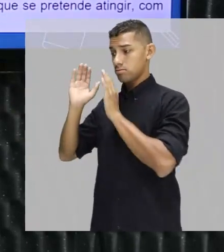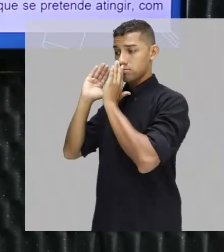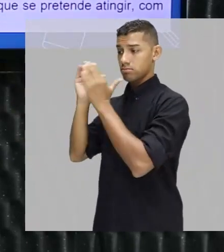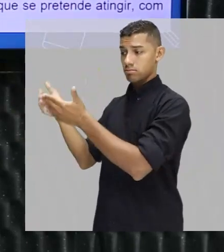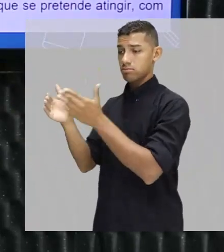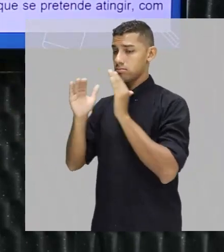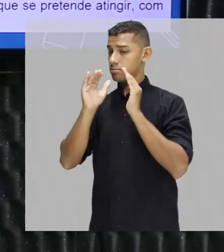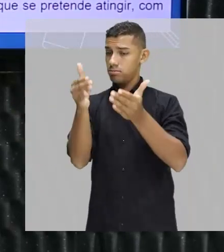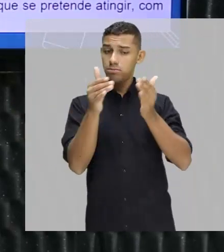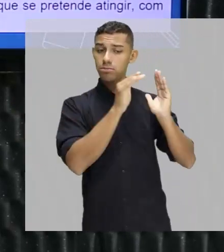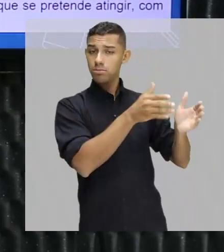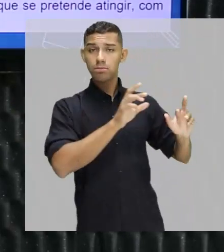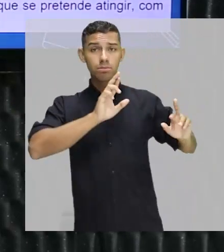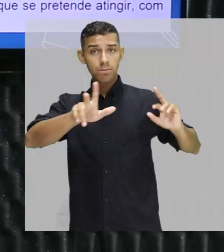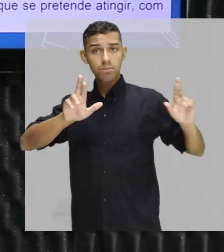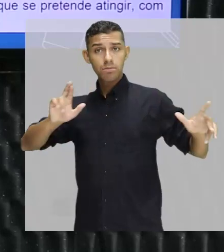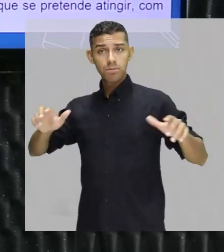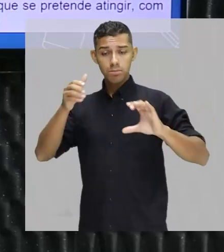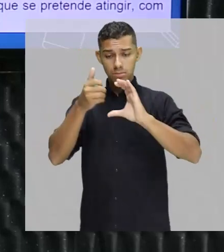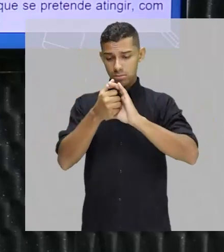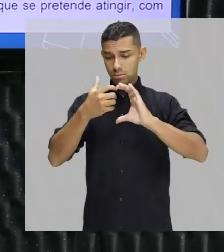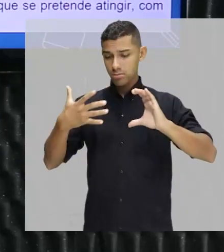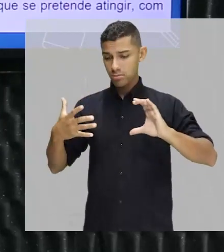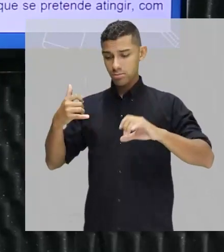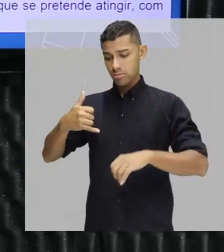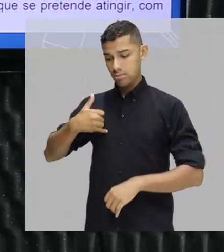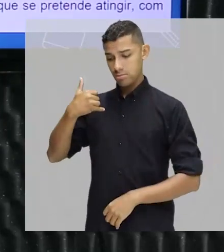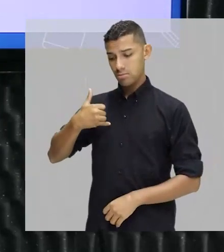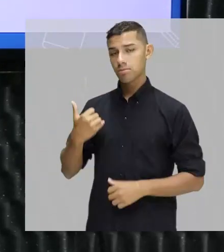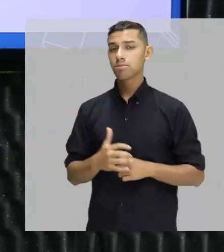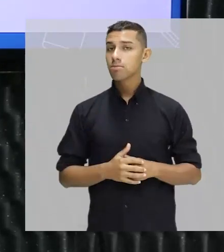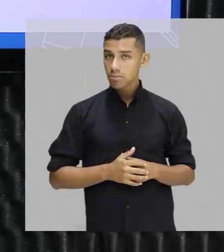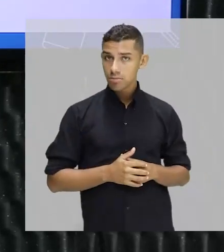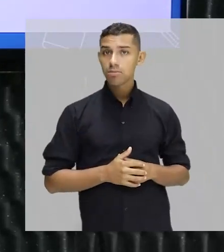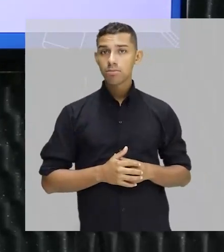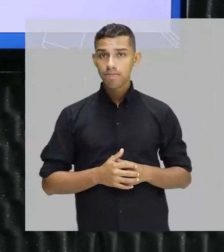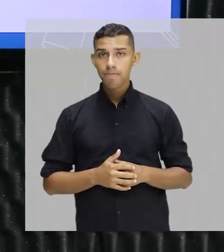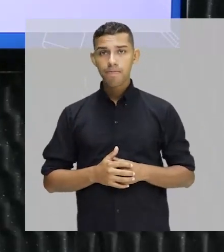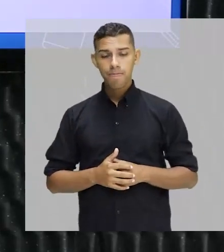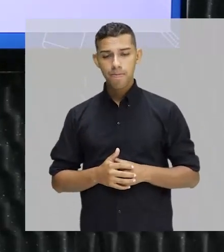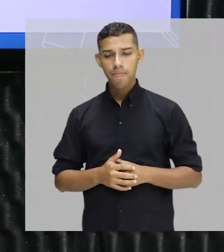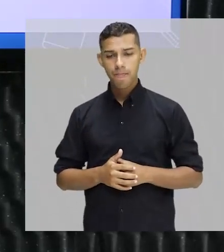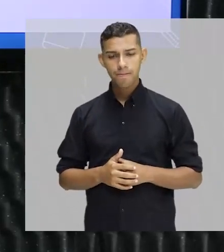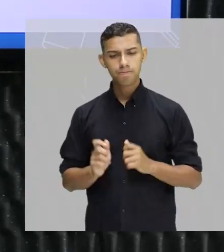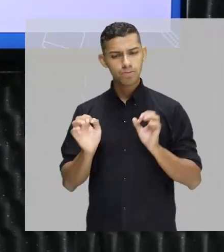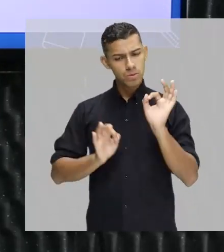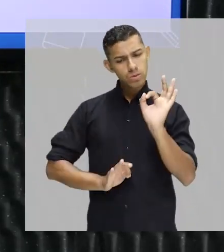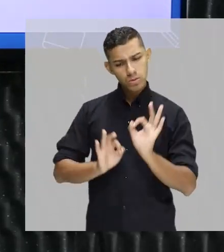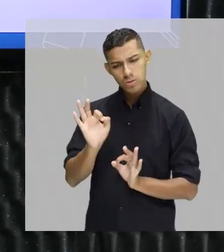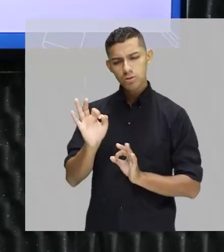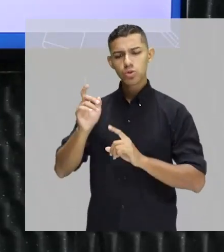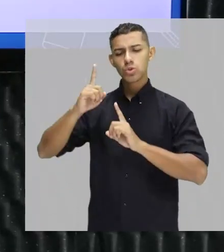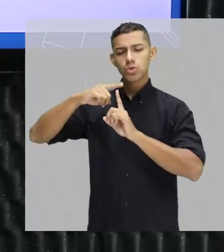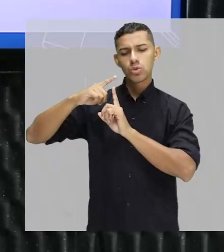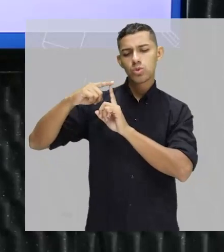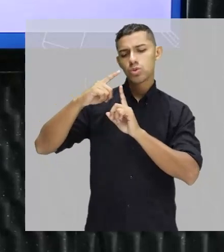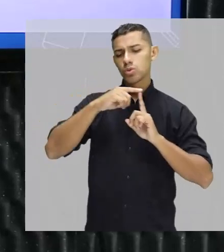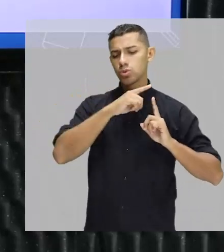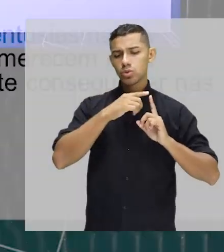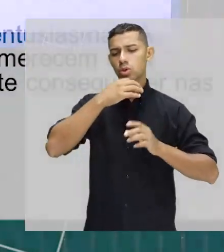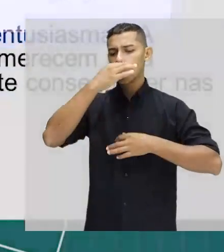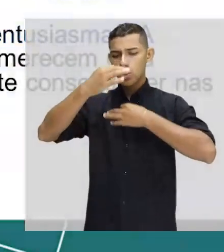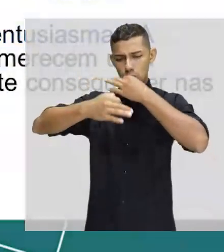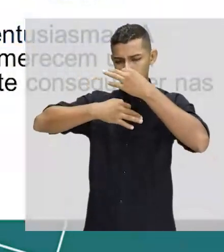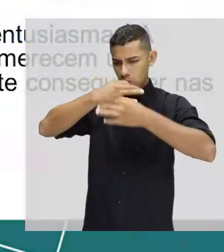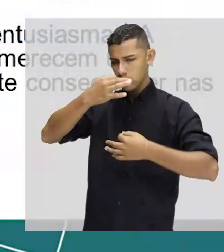determinadas características que são dessas faixas etárias. Por ser uma modalidade do tipo